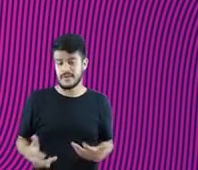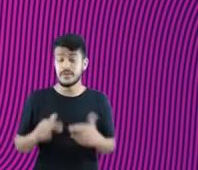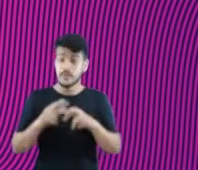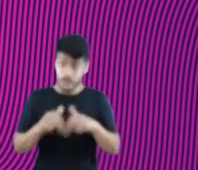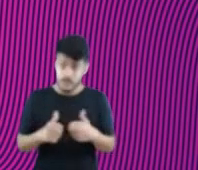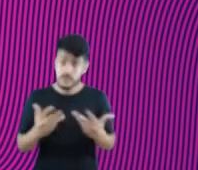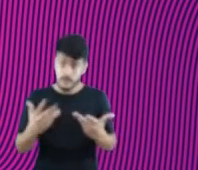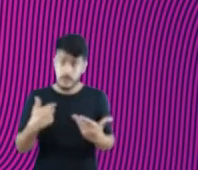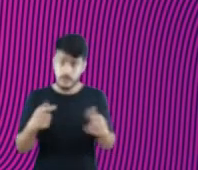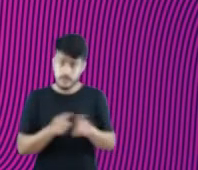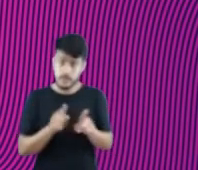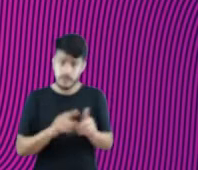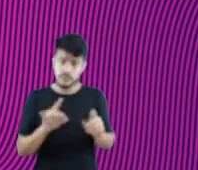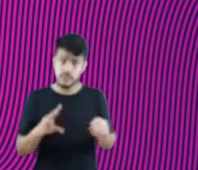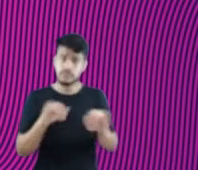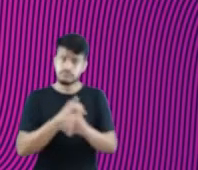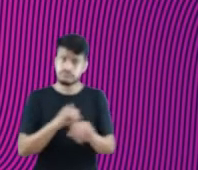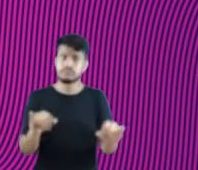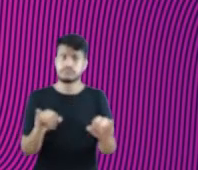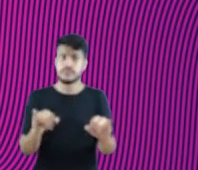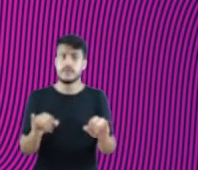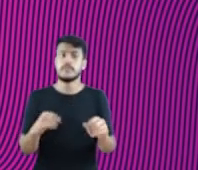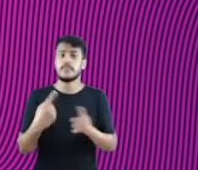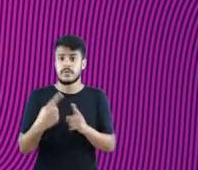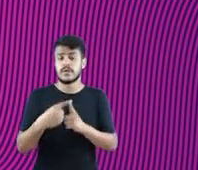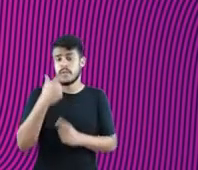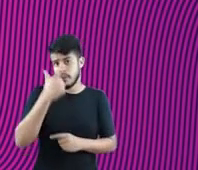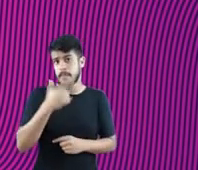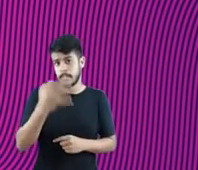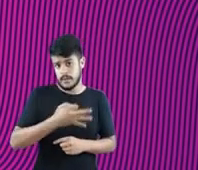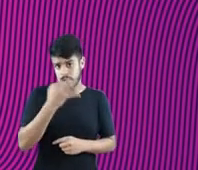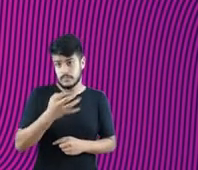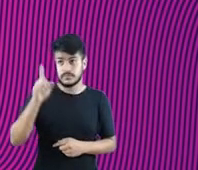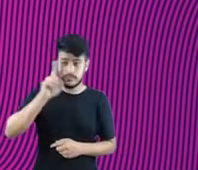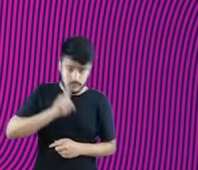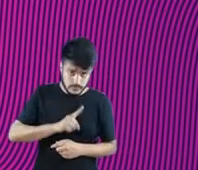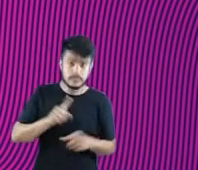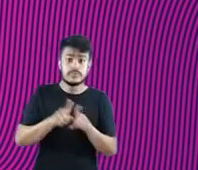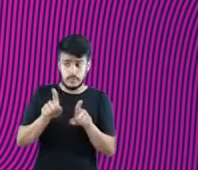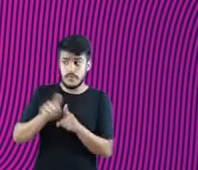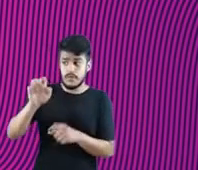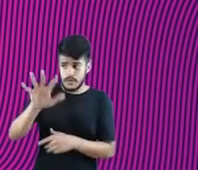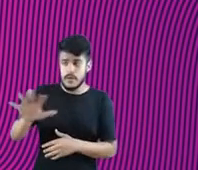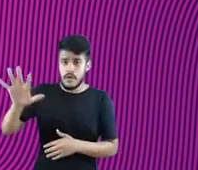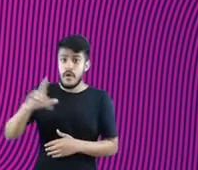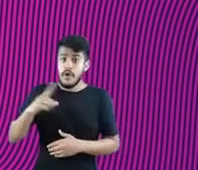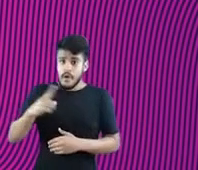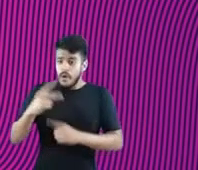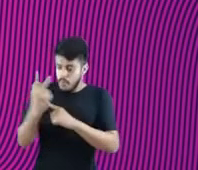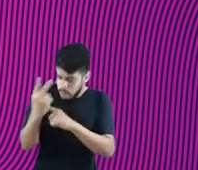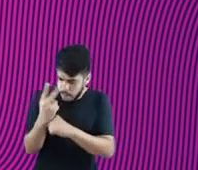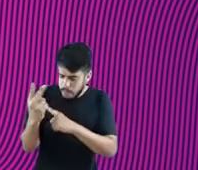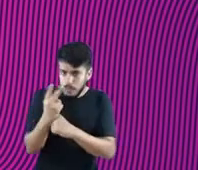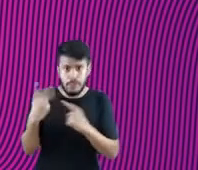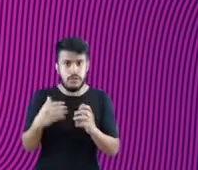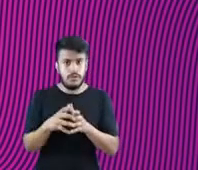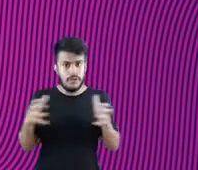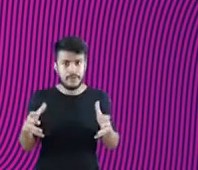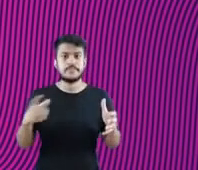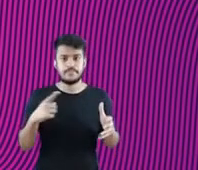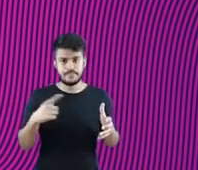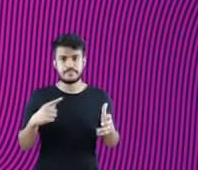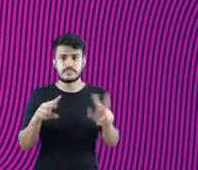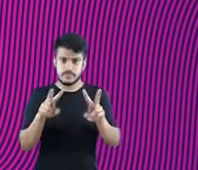lado, né? Que eu acho que, assim, nos Estados Unidos e mesmo na Europa, você tem uma proteção muito maior para essa mulher,